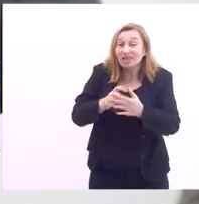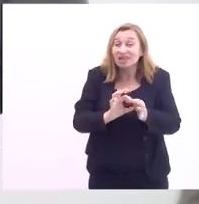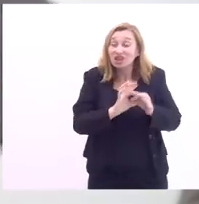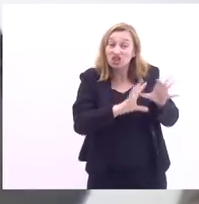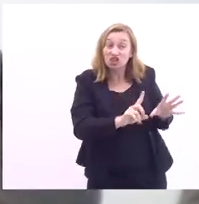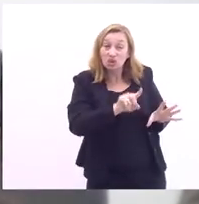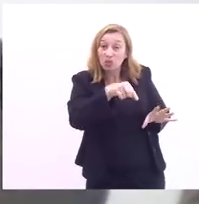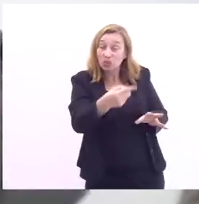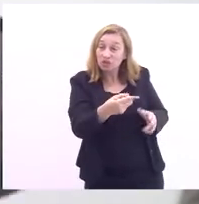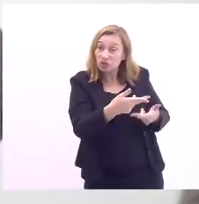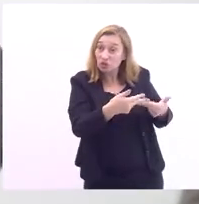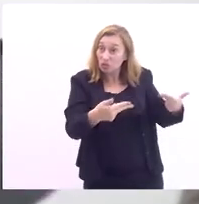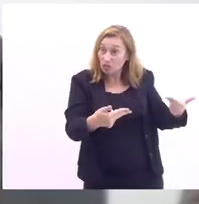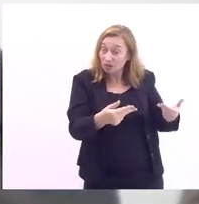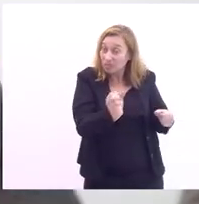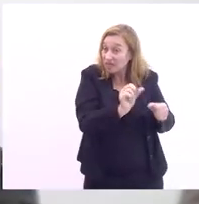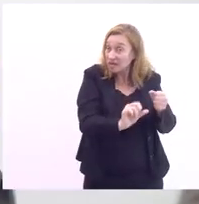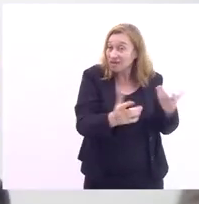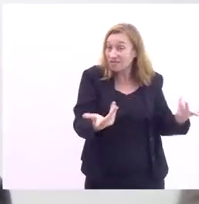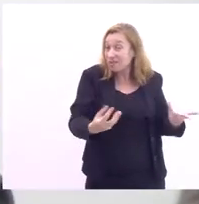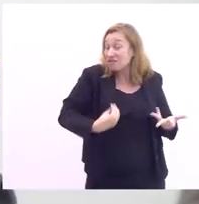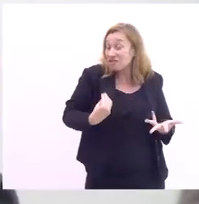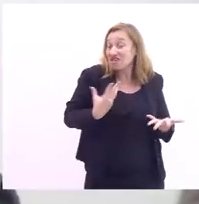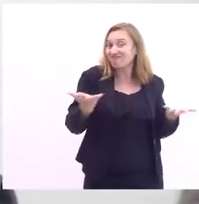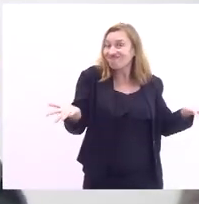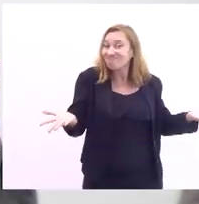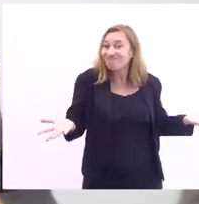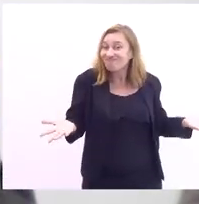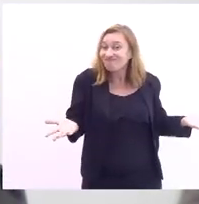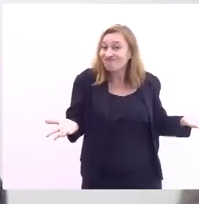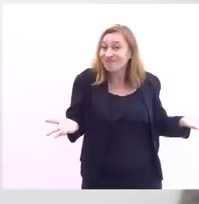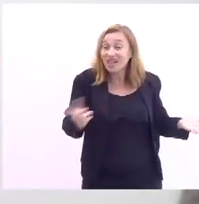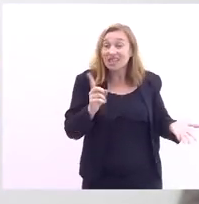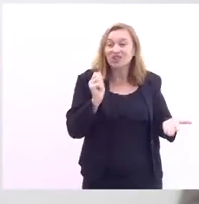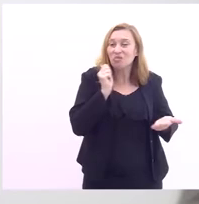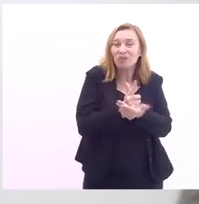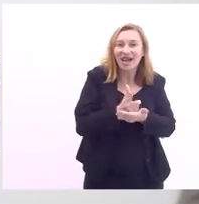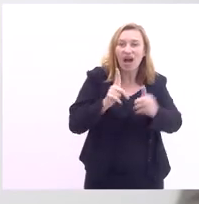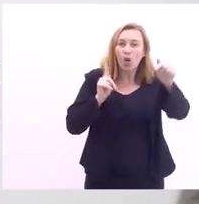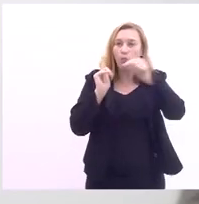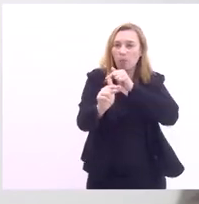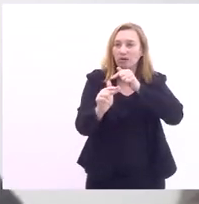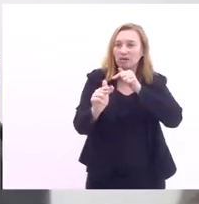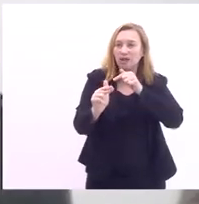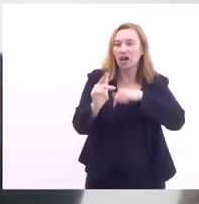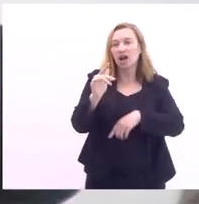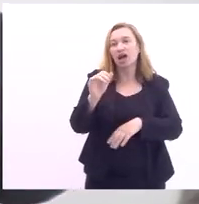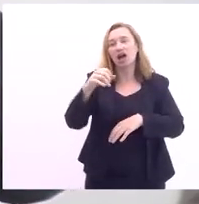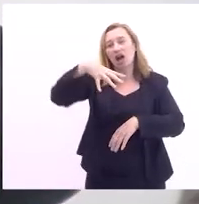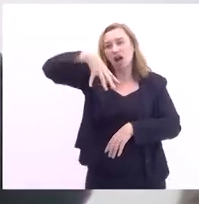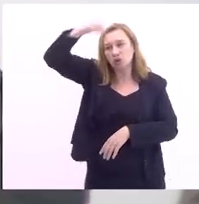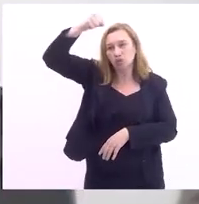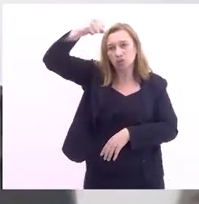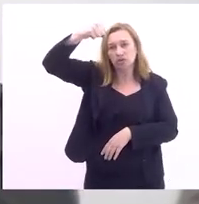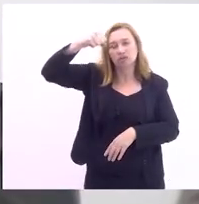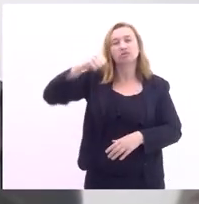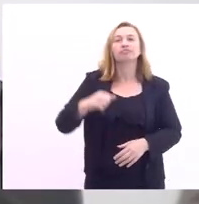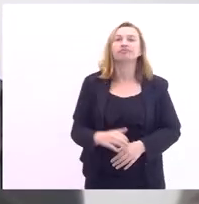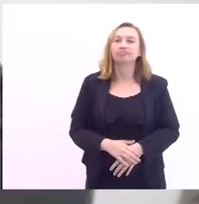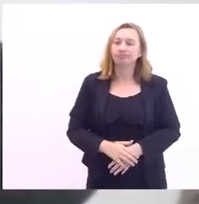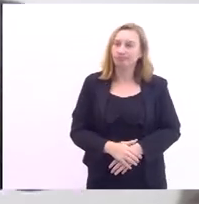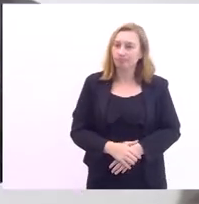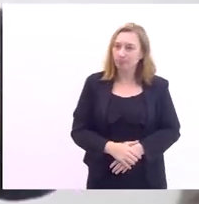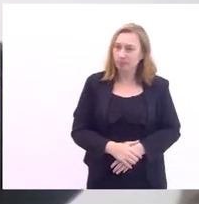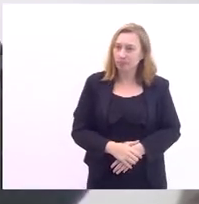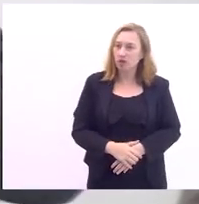prioridades necessárias à sobrevivência, porque se não paga, corta a luz. Então, eu enquadrei